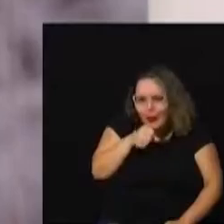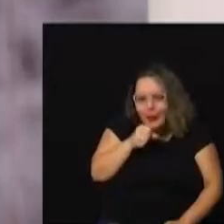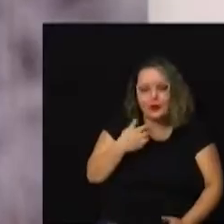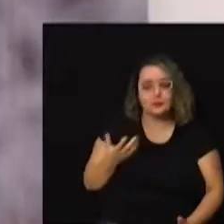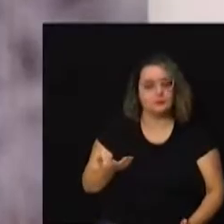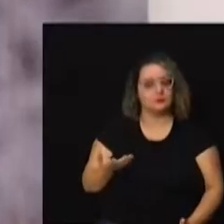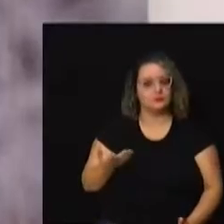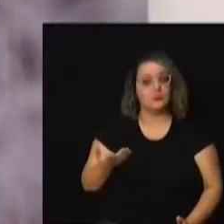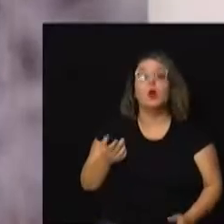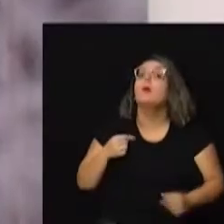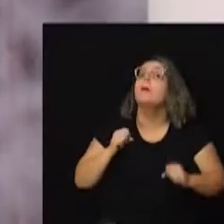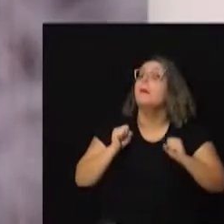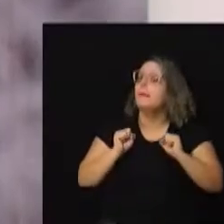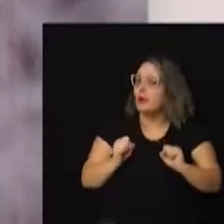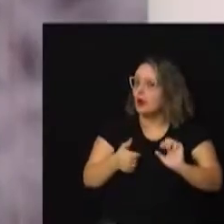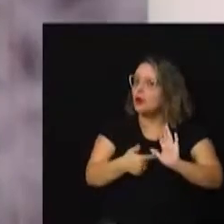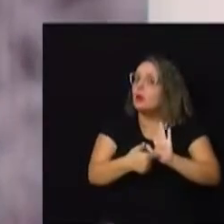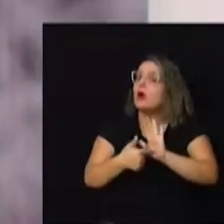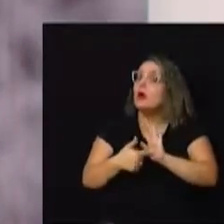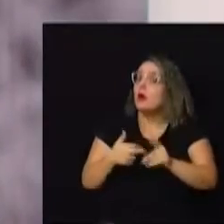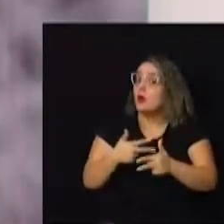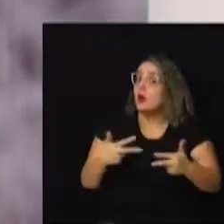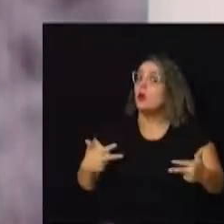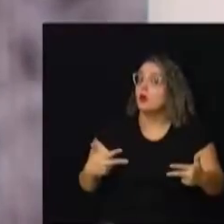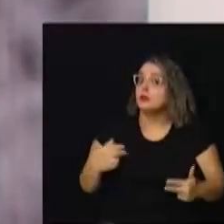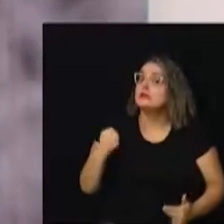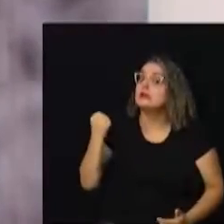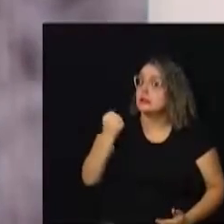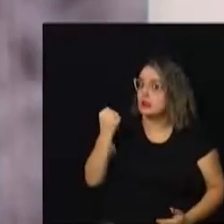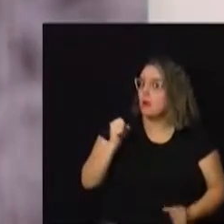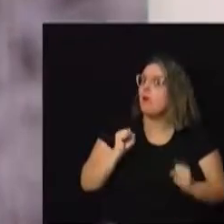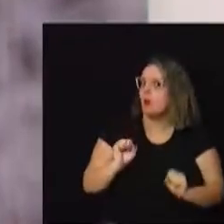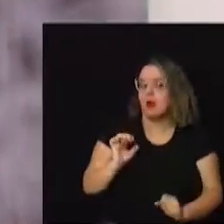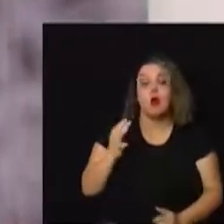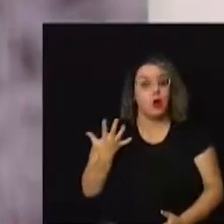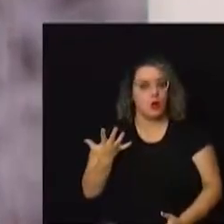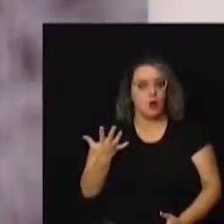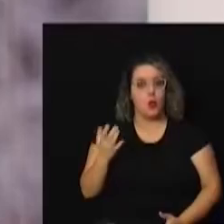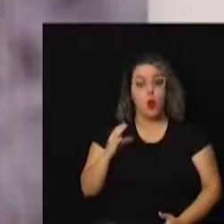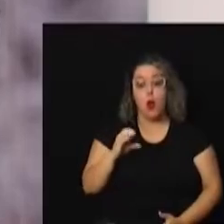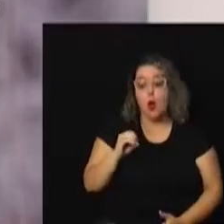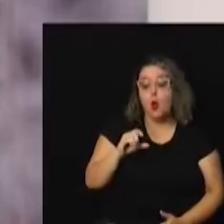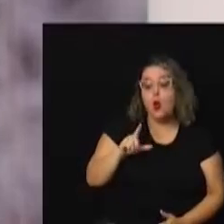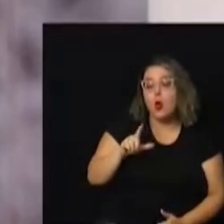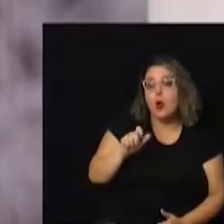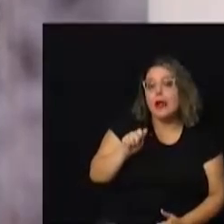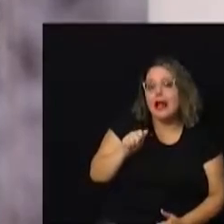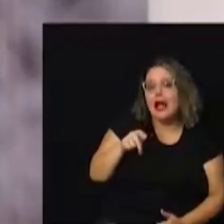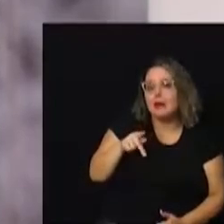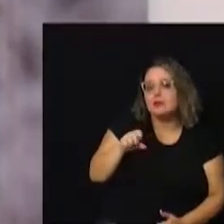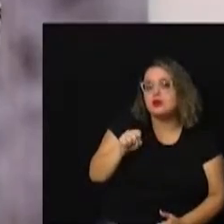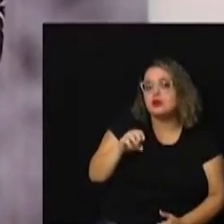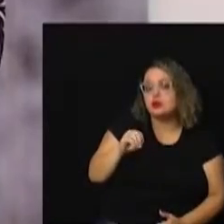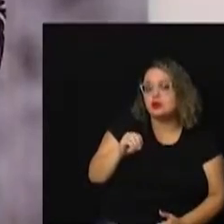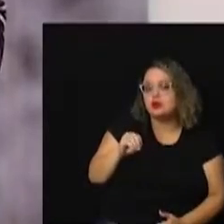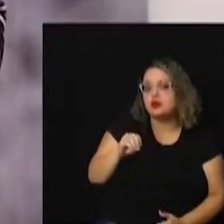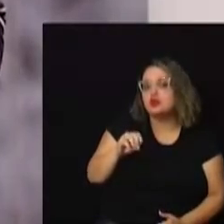tosse? Pois é, são vários os motivos que podem levar o animal a ficar tossindo, por isso é preciso